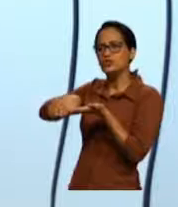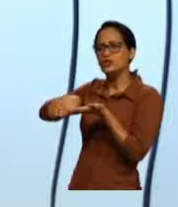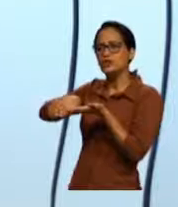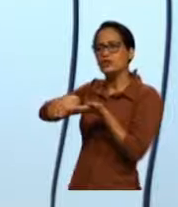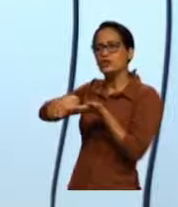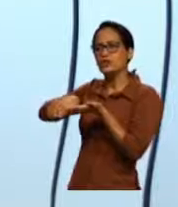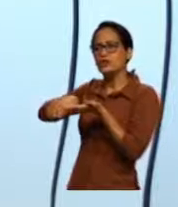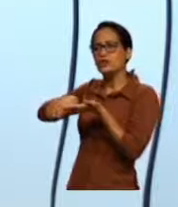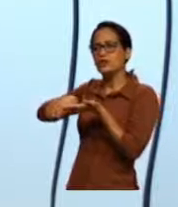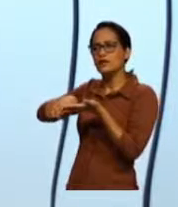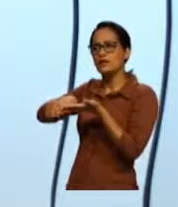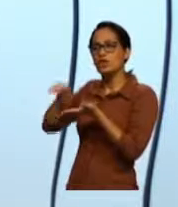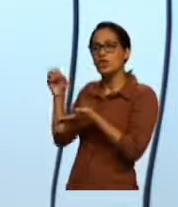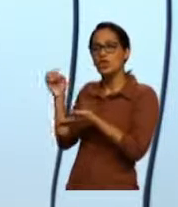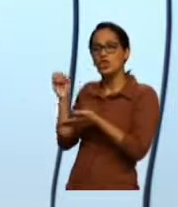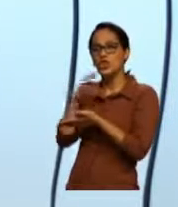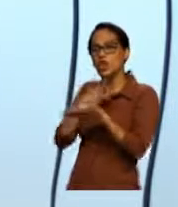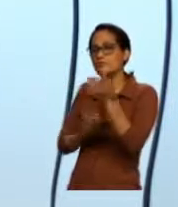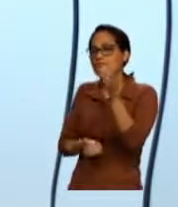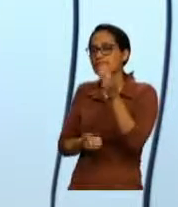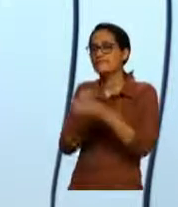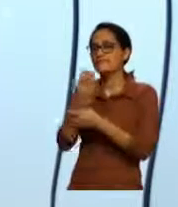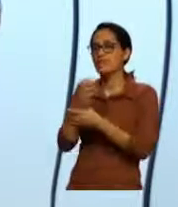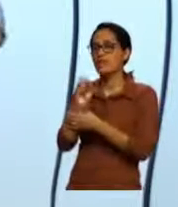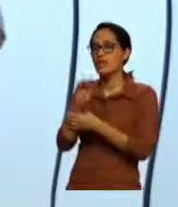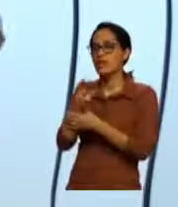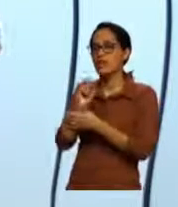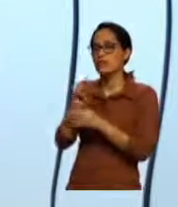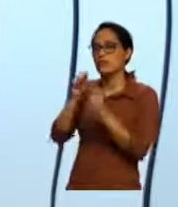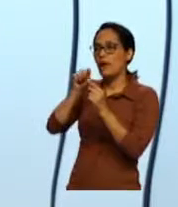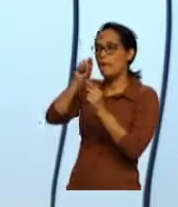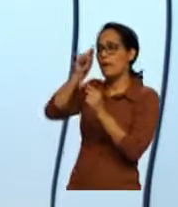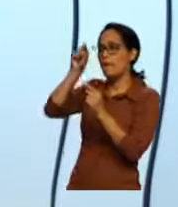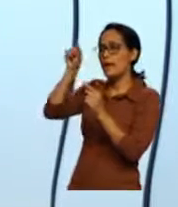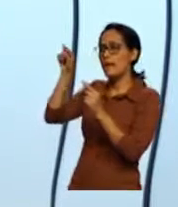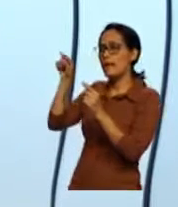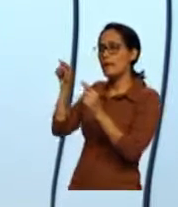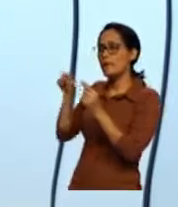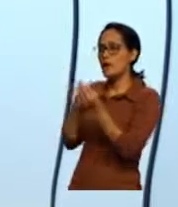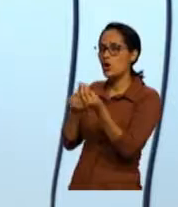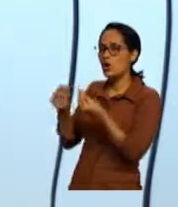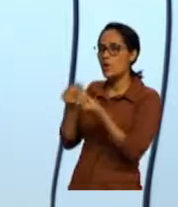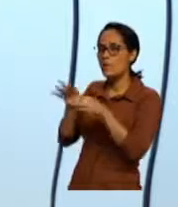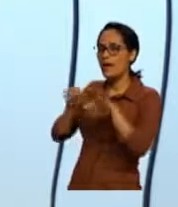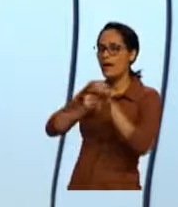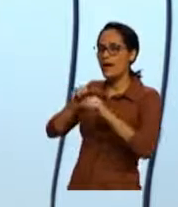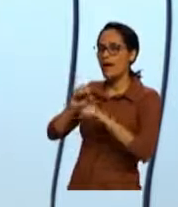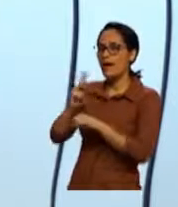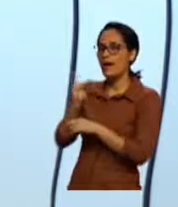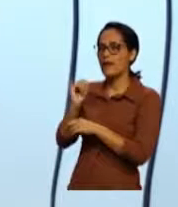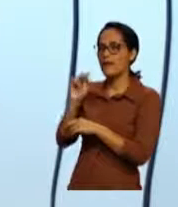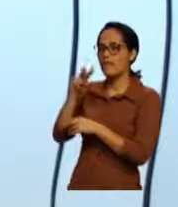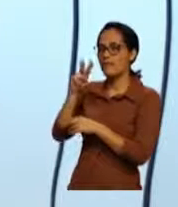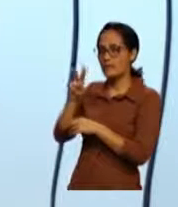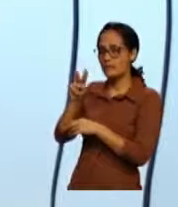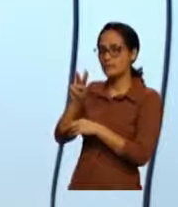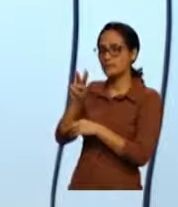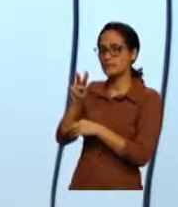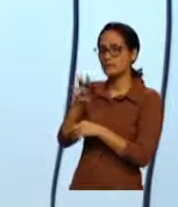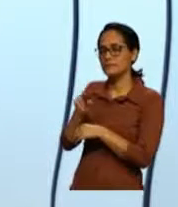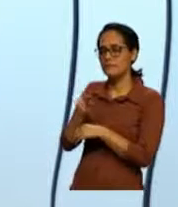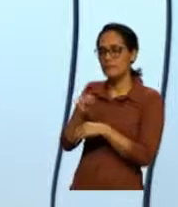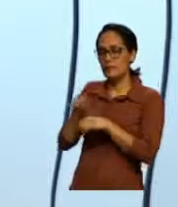quê? Sair um novo vírus. Então, isso é o mecanismo de contaminação do HIV. Quando a pessoa, então, ela